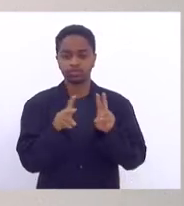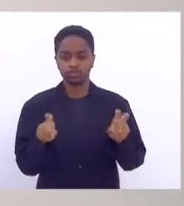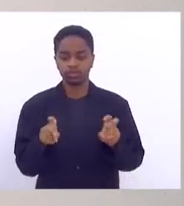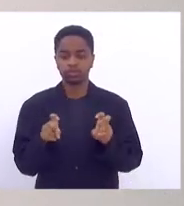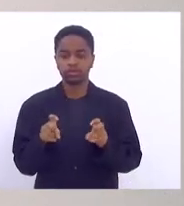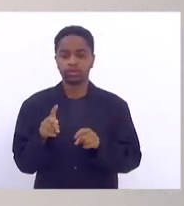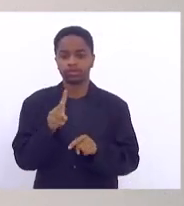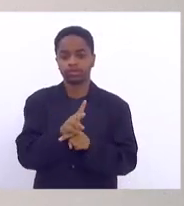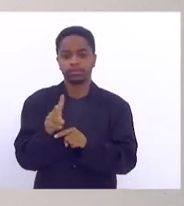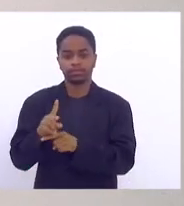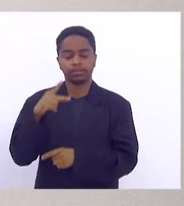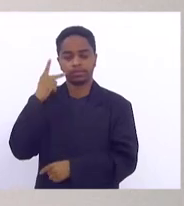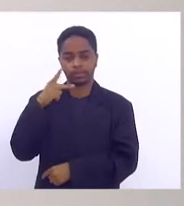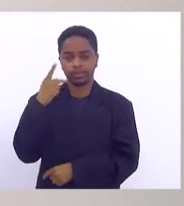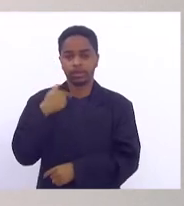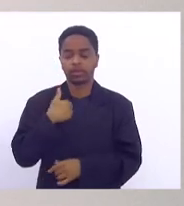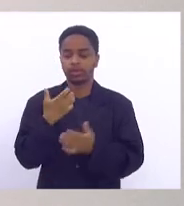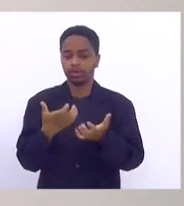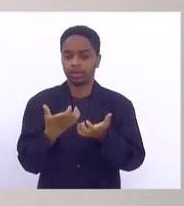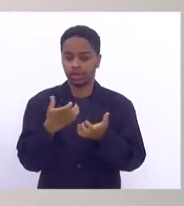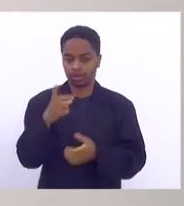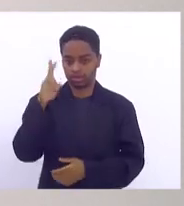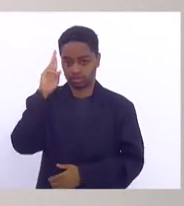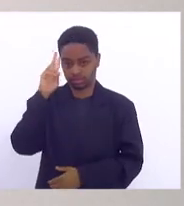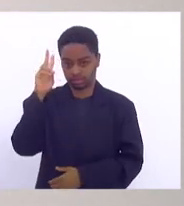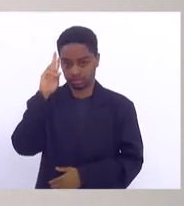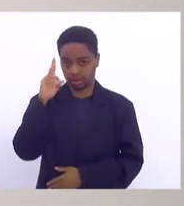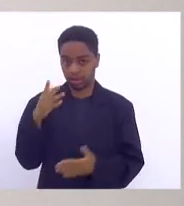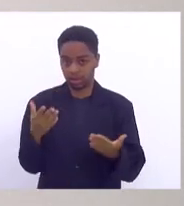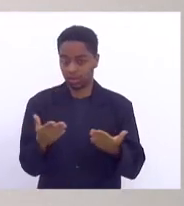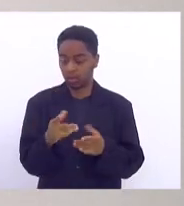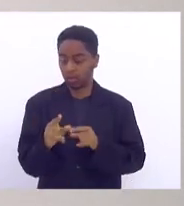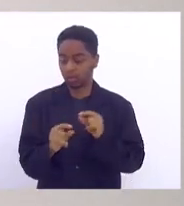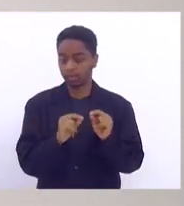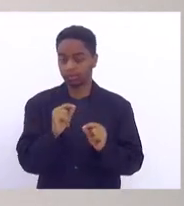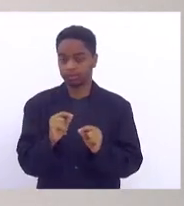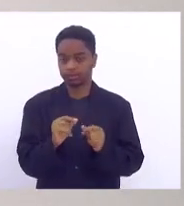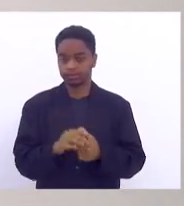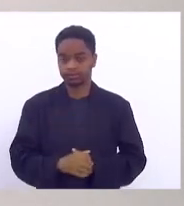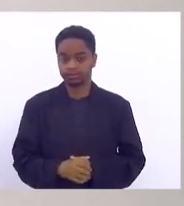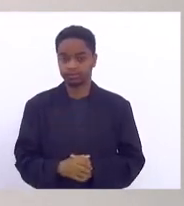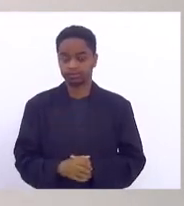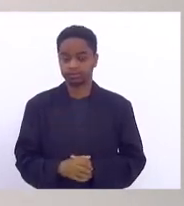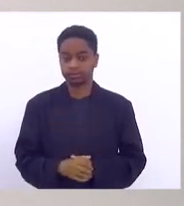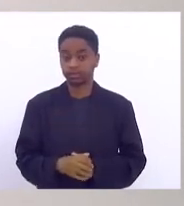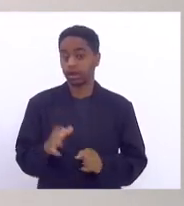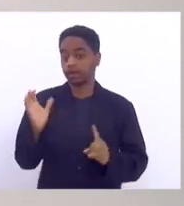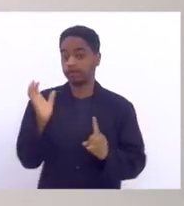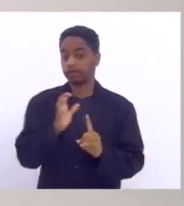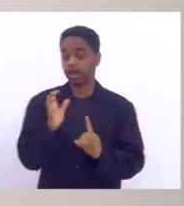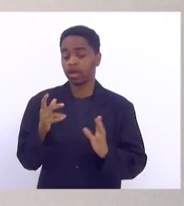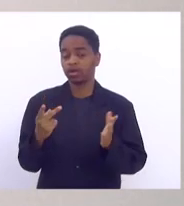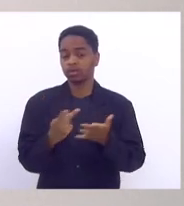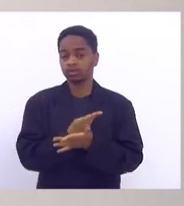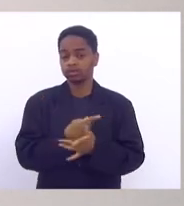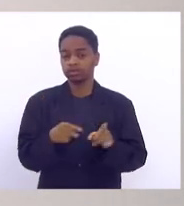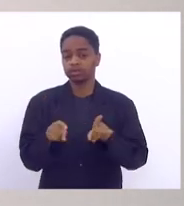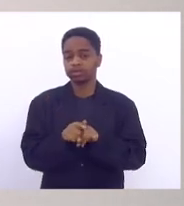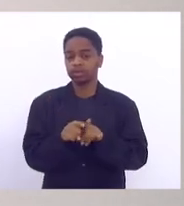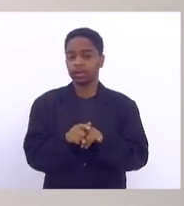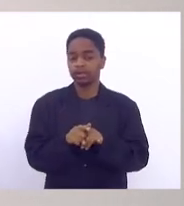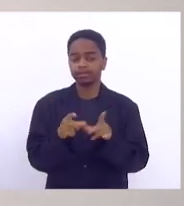eu quero lembrar que eh essa influência também se dá nos pequenos